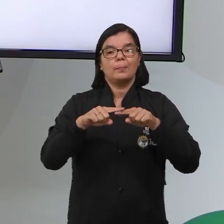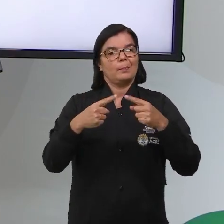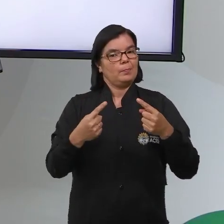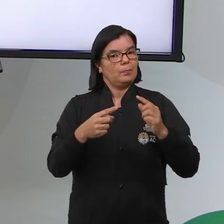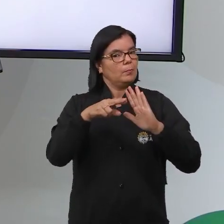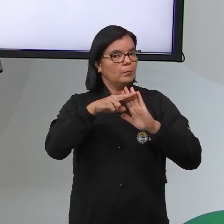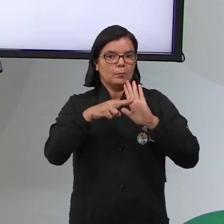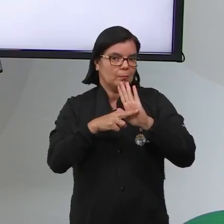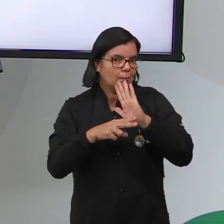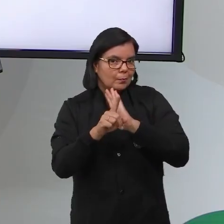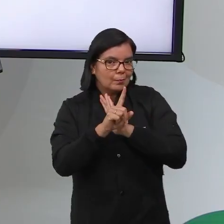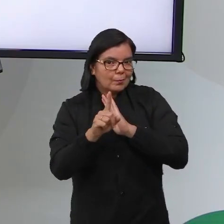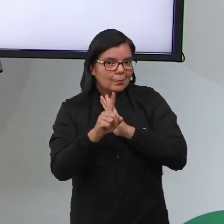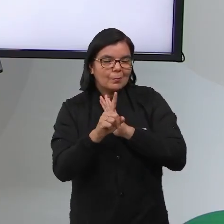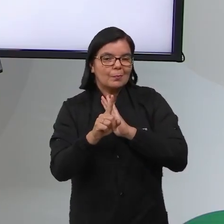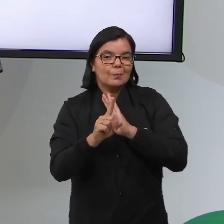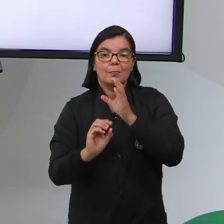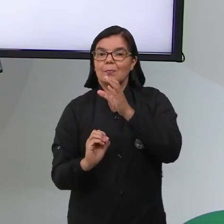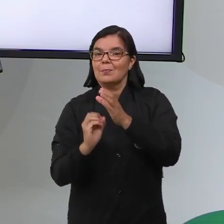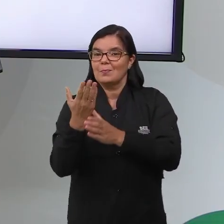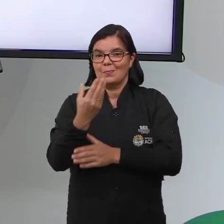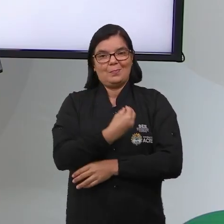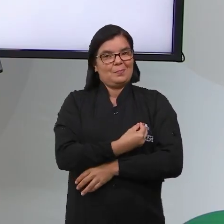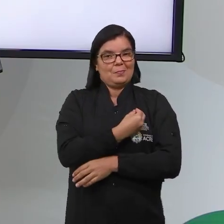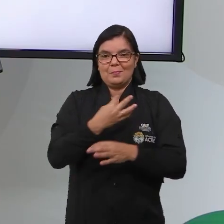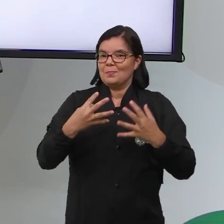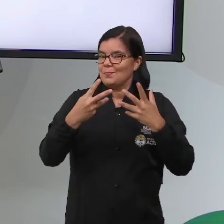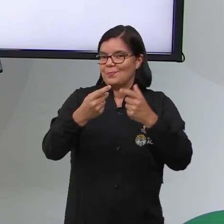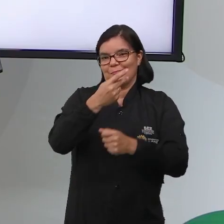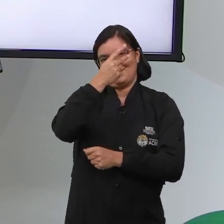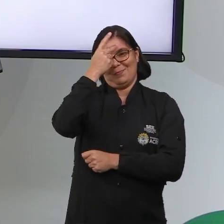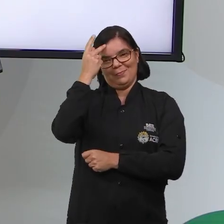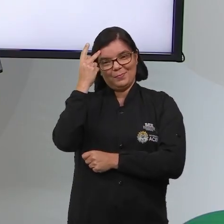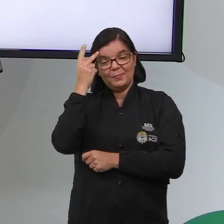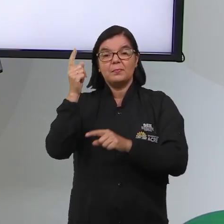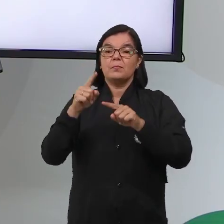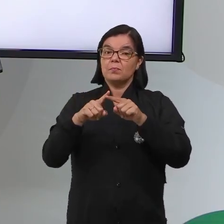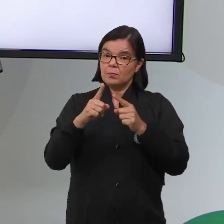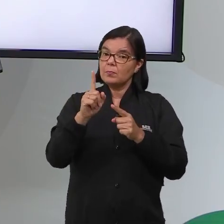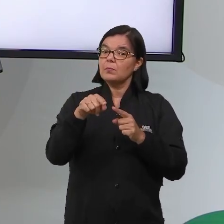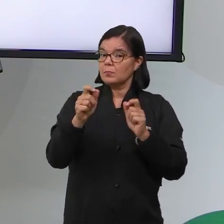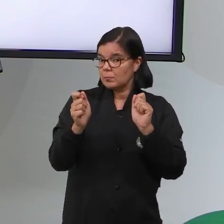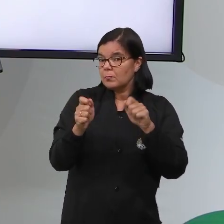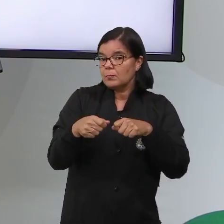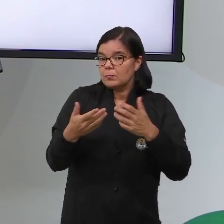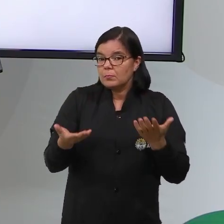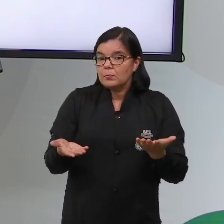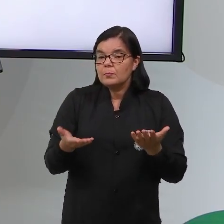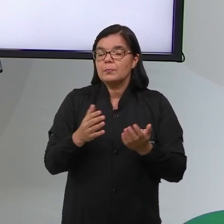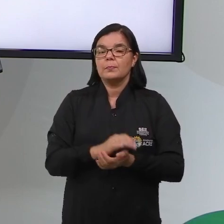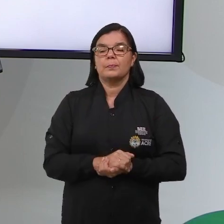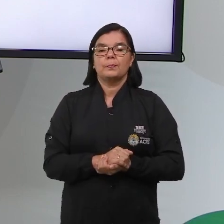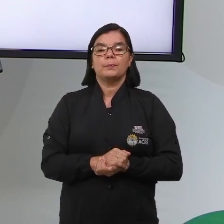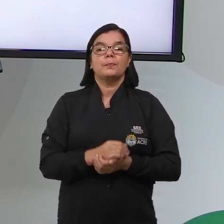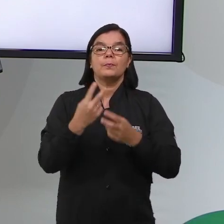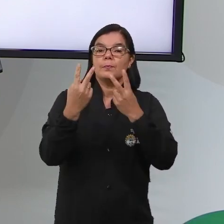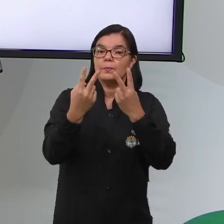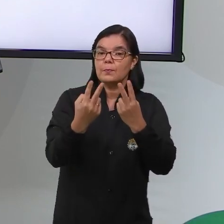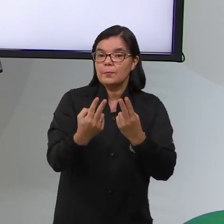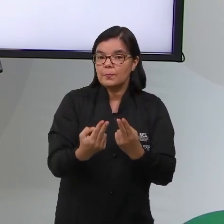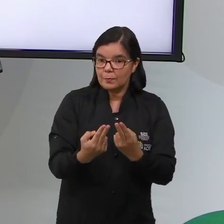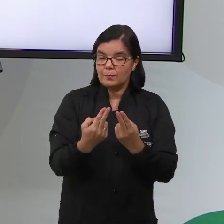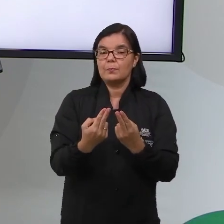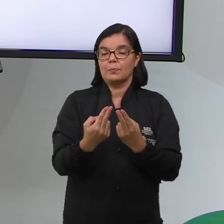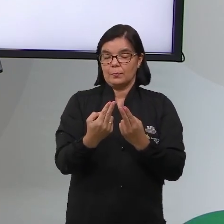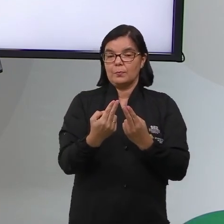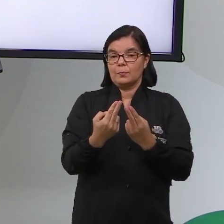uma regra, não vai acontecer na vida de todas as pessoas, mas é uma possibilidade. Da mesma forma